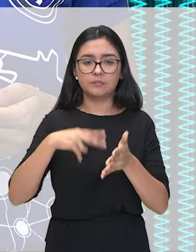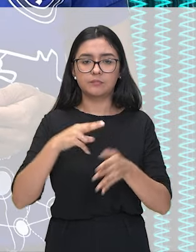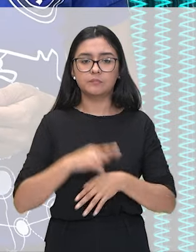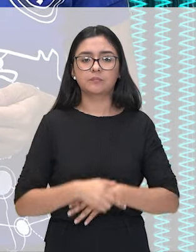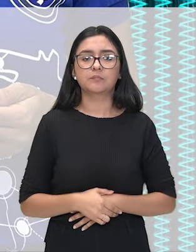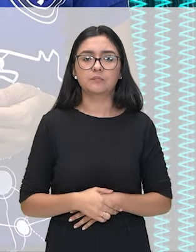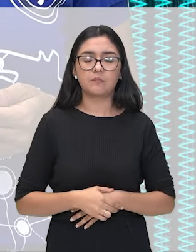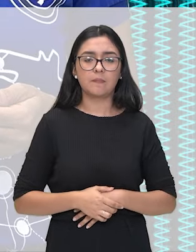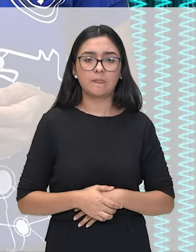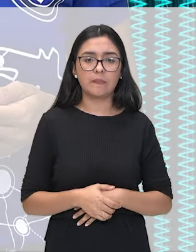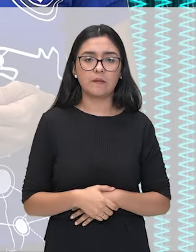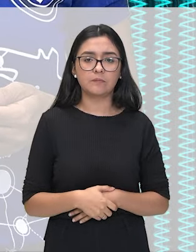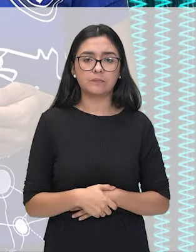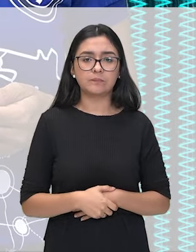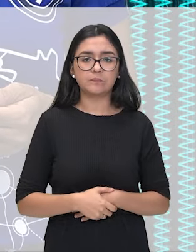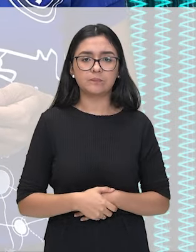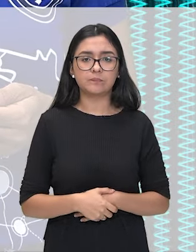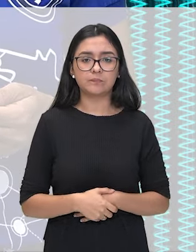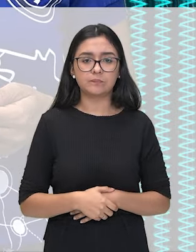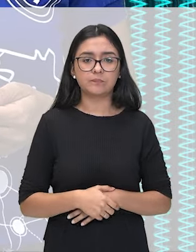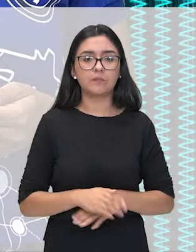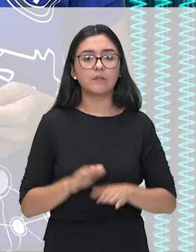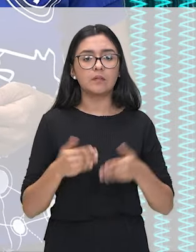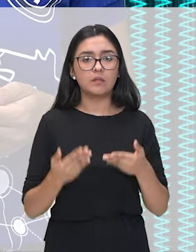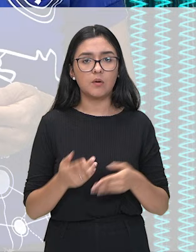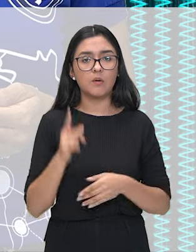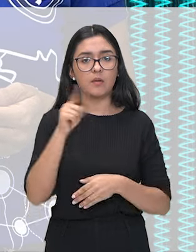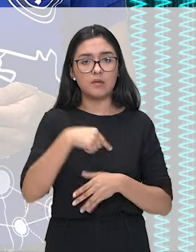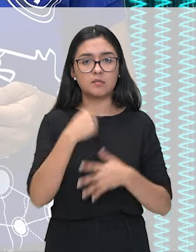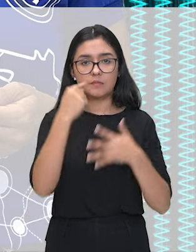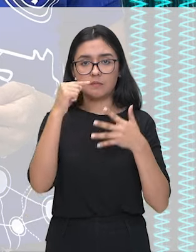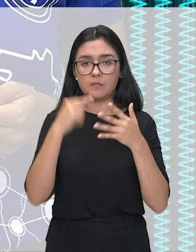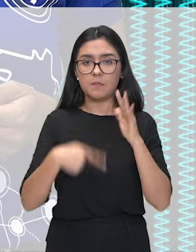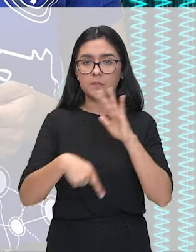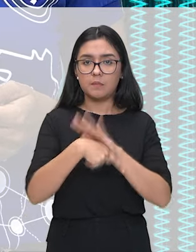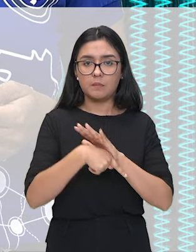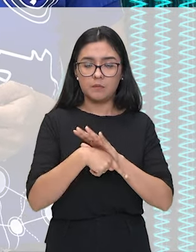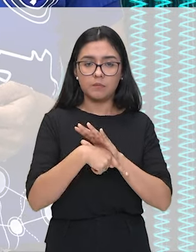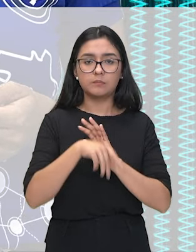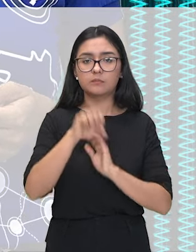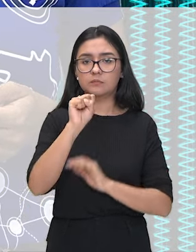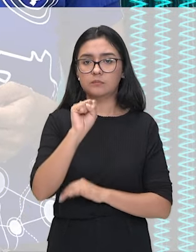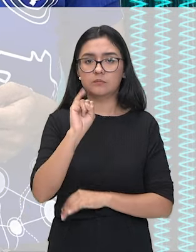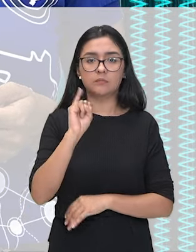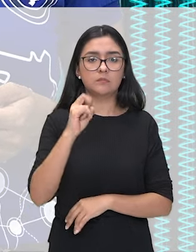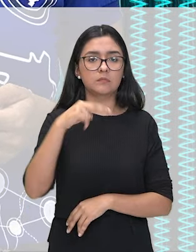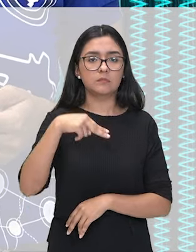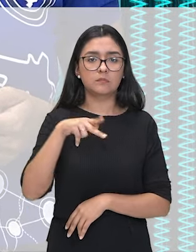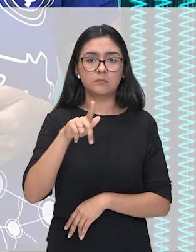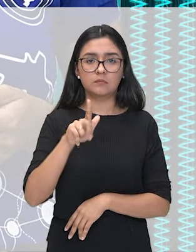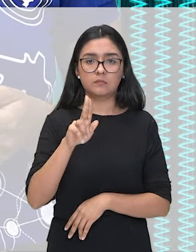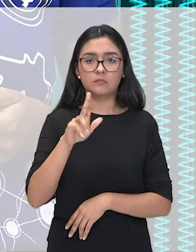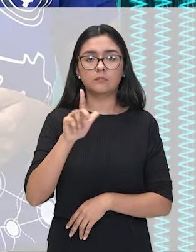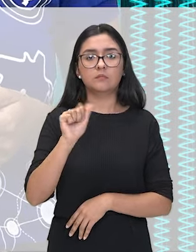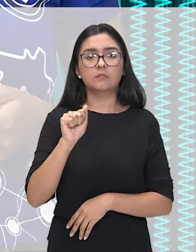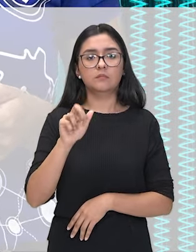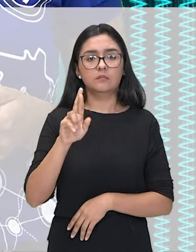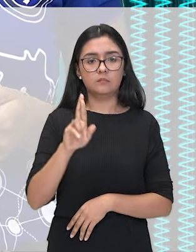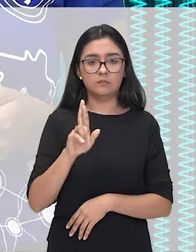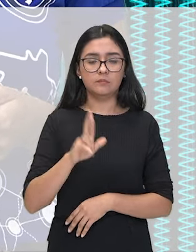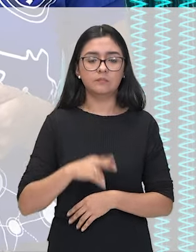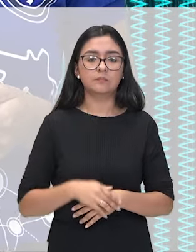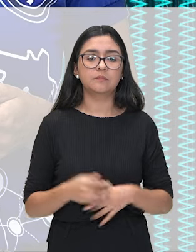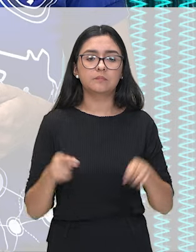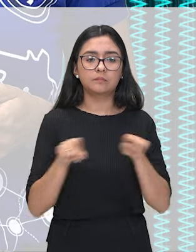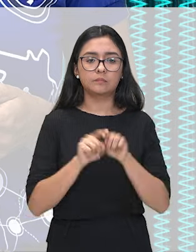lendo então esses são os elementos né do singular I it was Ok e